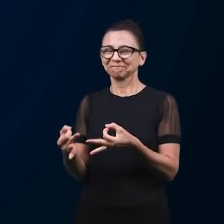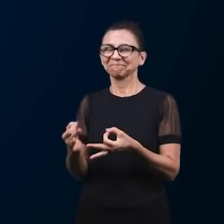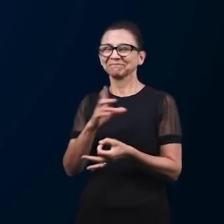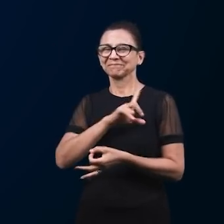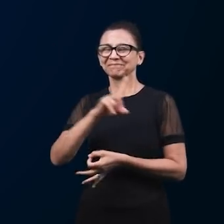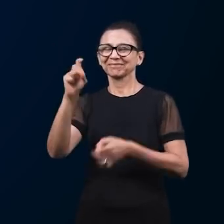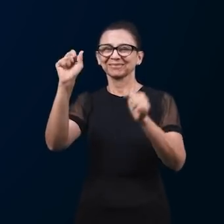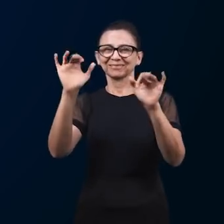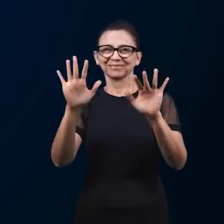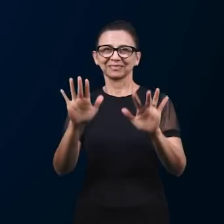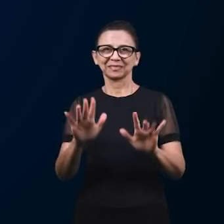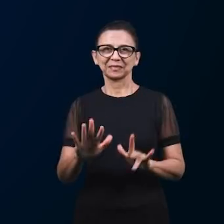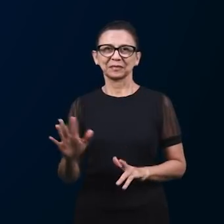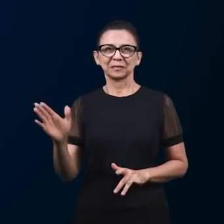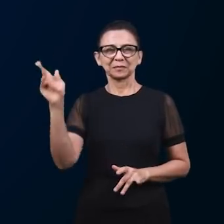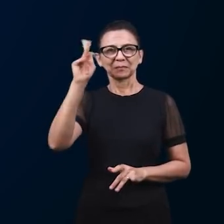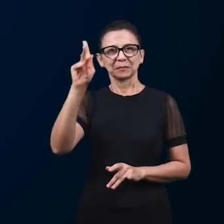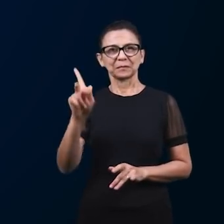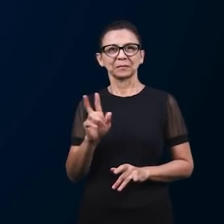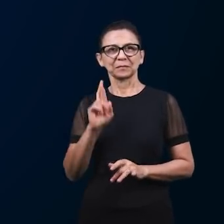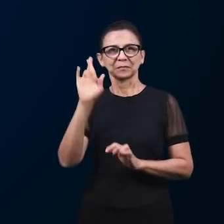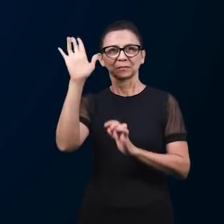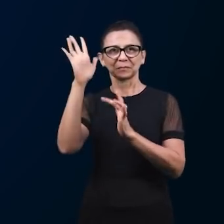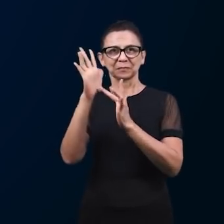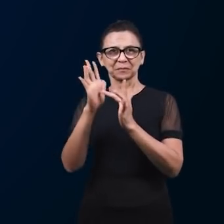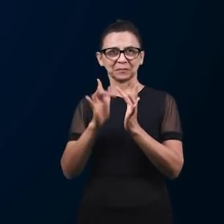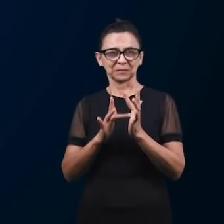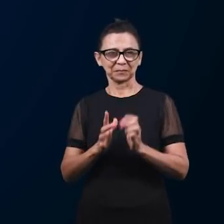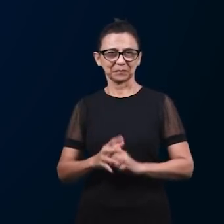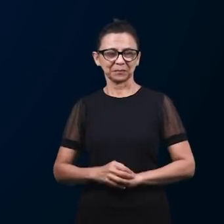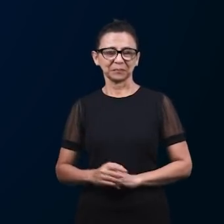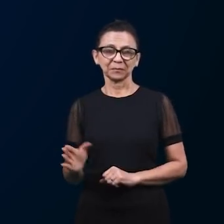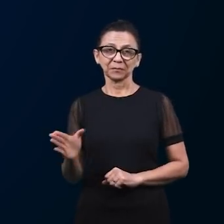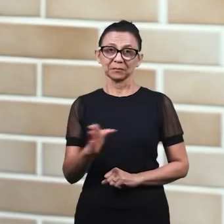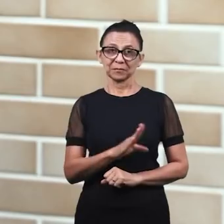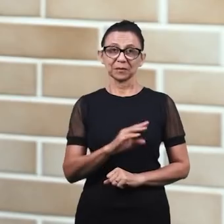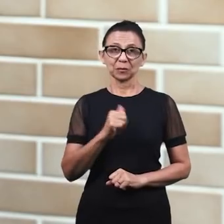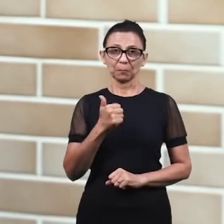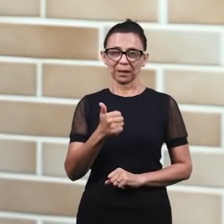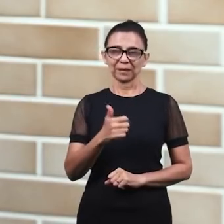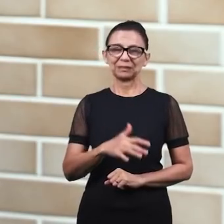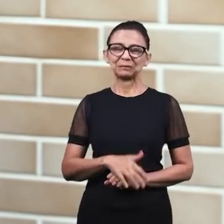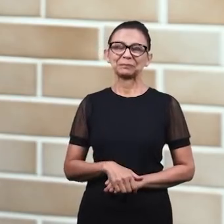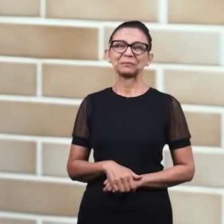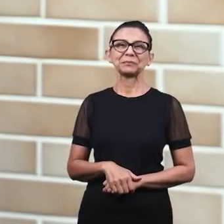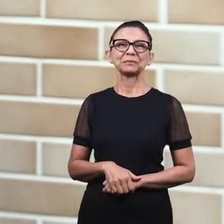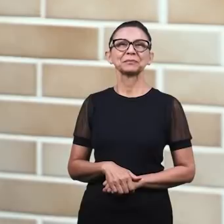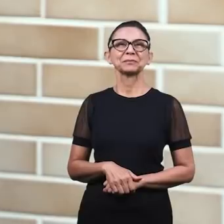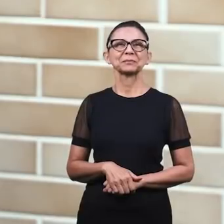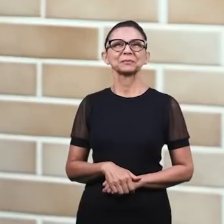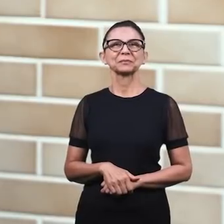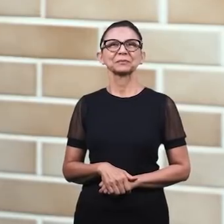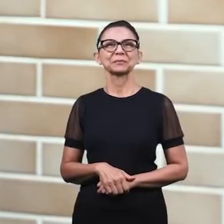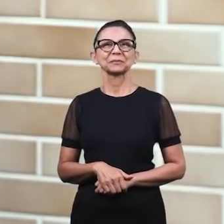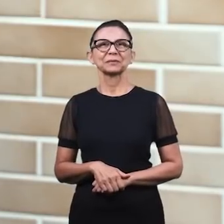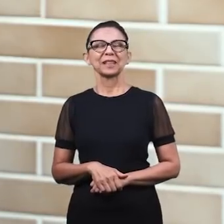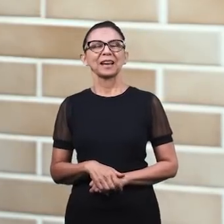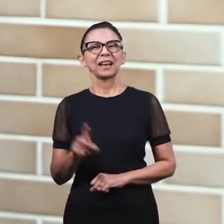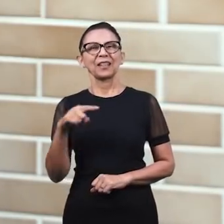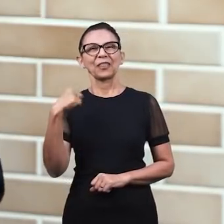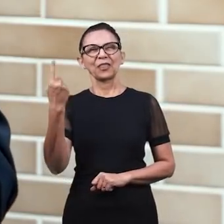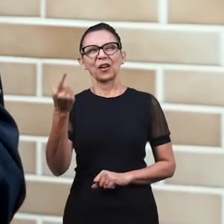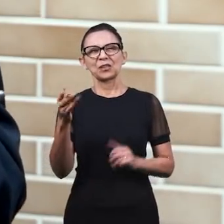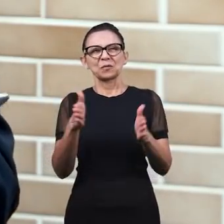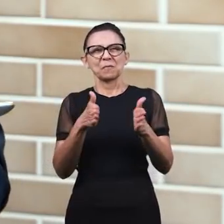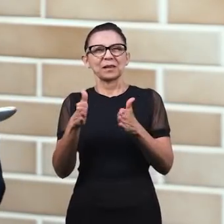certo. Que Deus nos abençoe. A paz do Senhor a todos. Muito bem, pastor Ademir, nós temos mais ou menos o